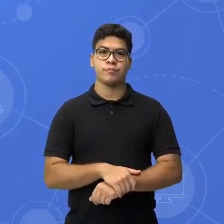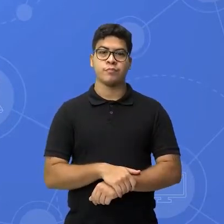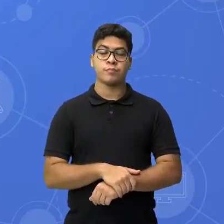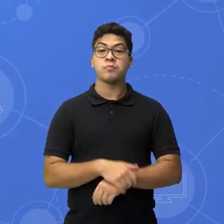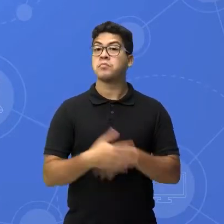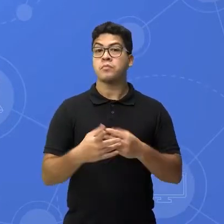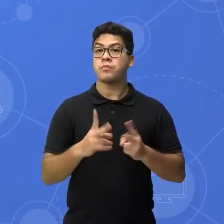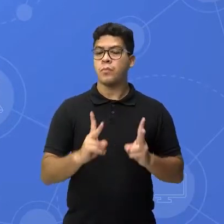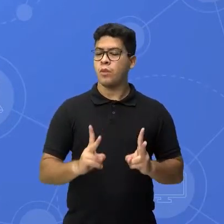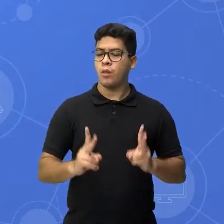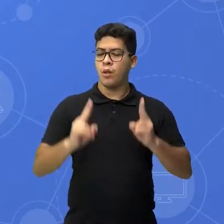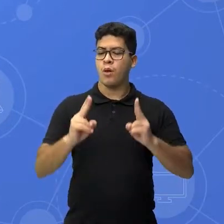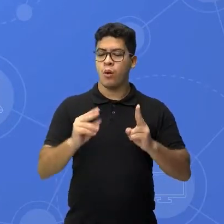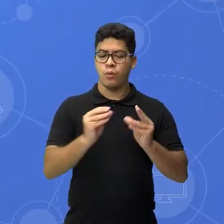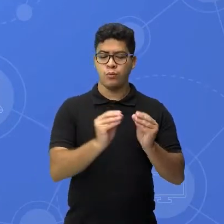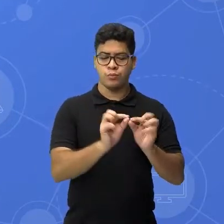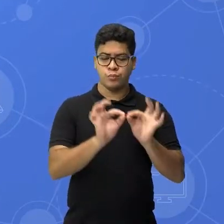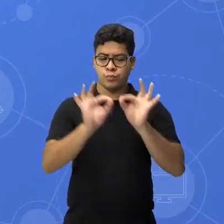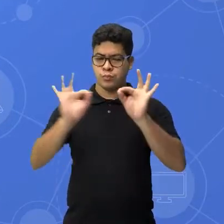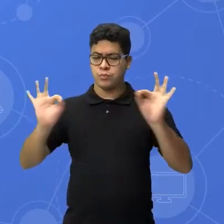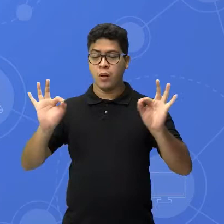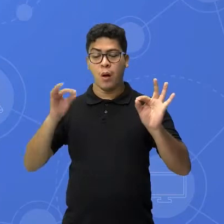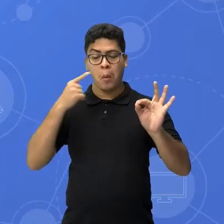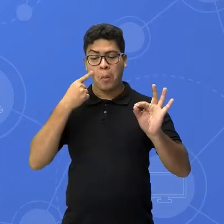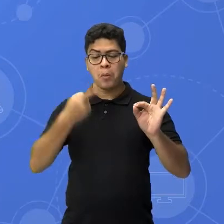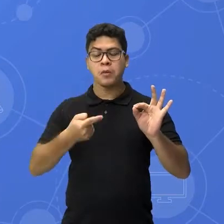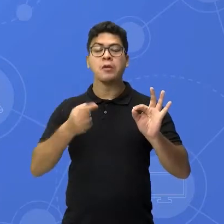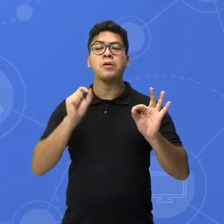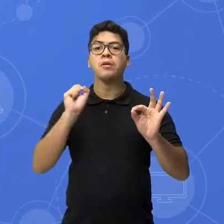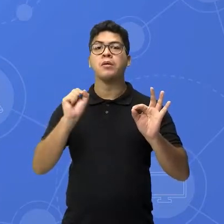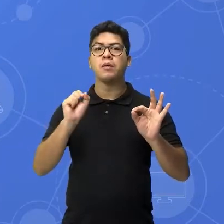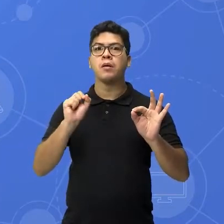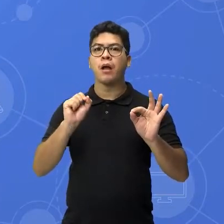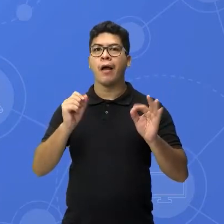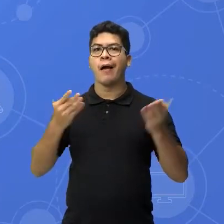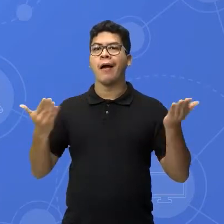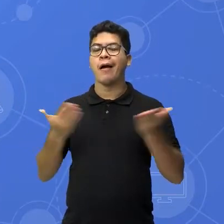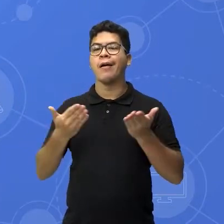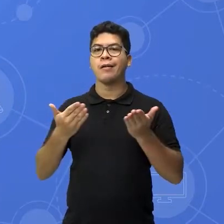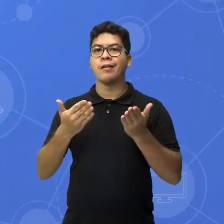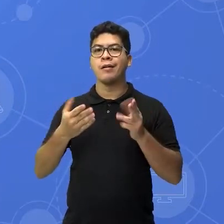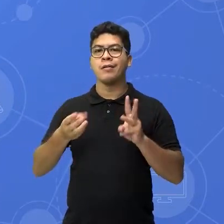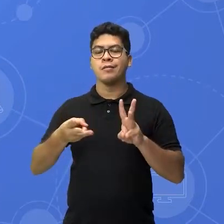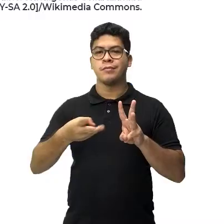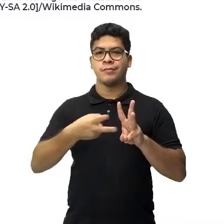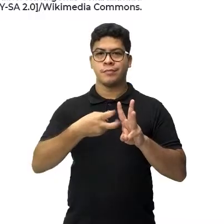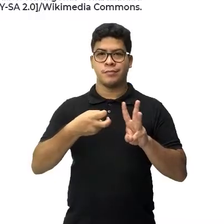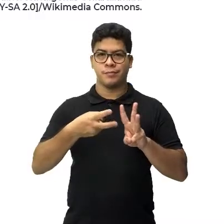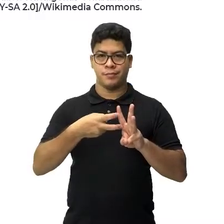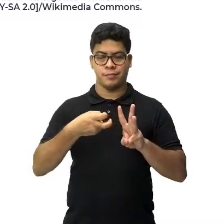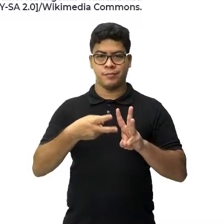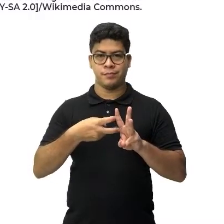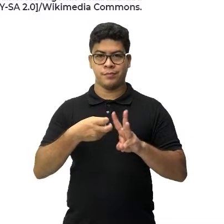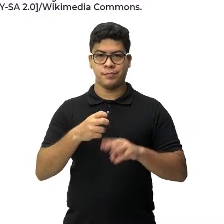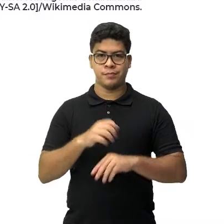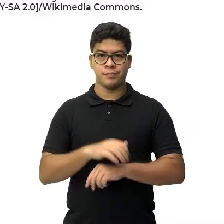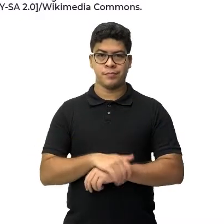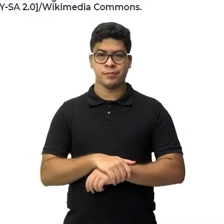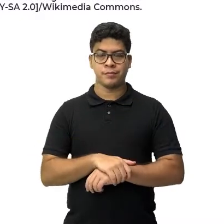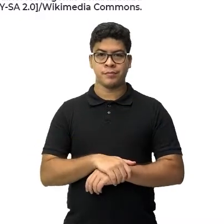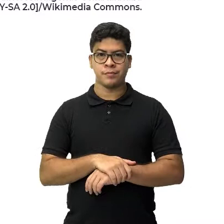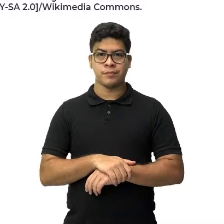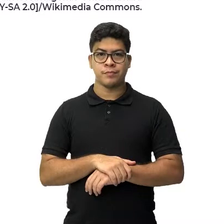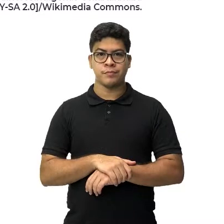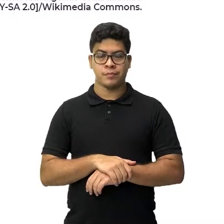um recorte dessa juventude rural e vamos falar então da juventude indígena, tá? Muito bem,